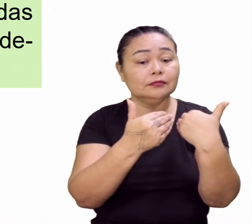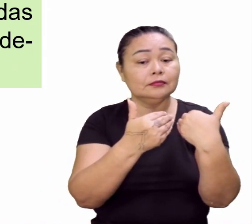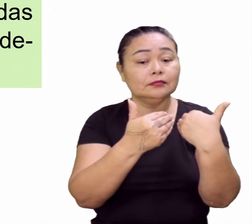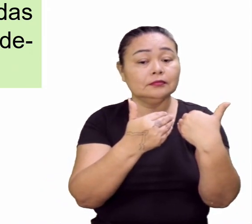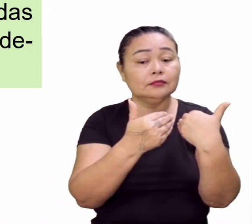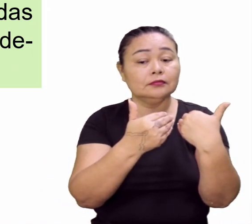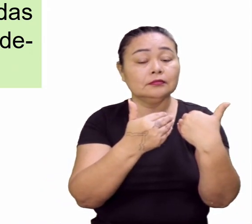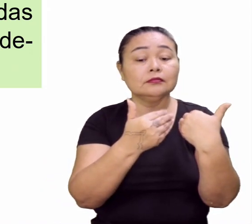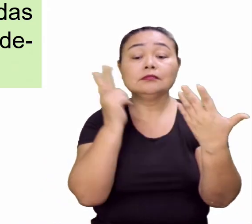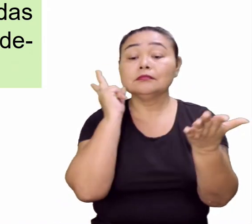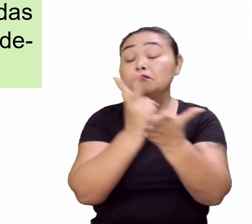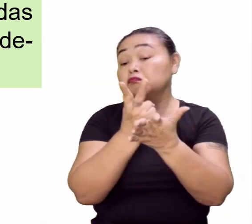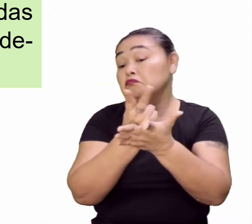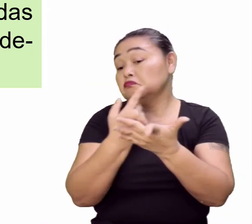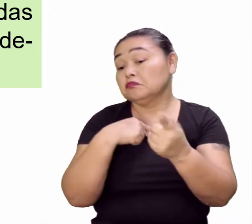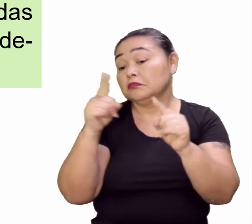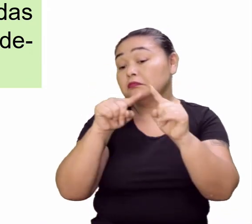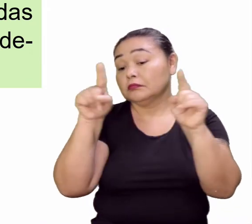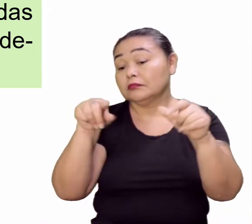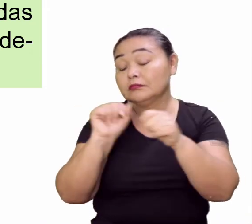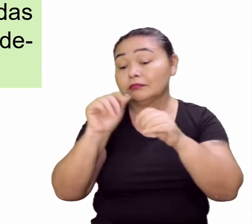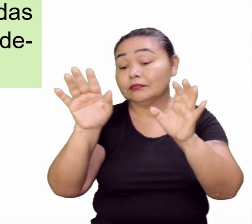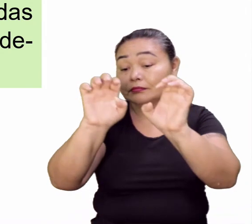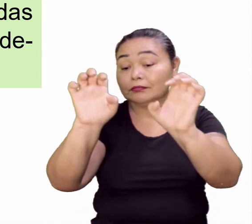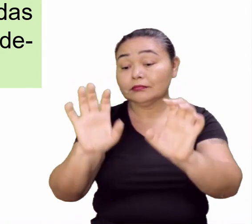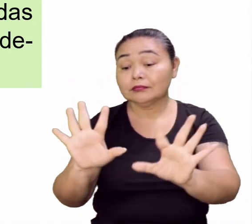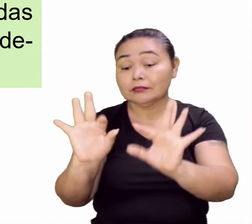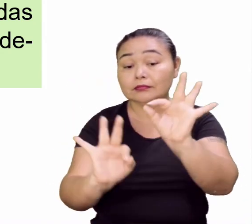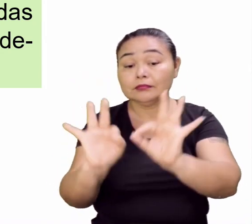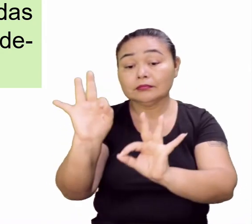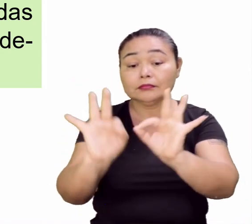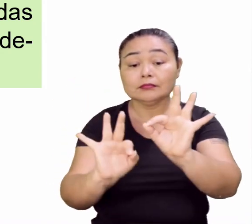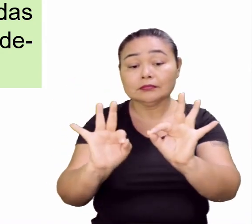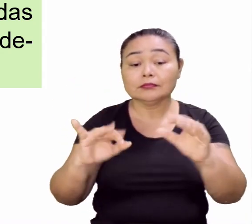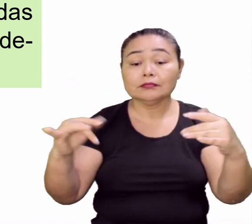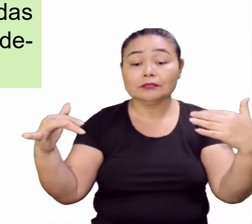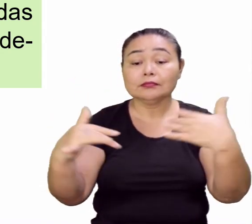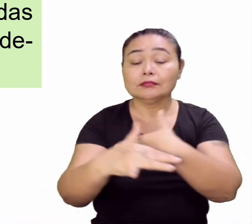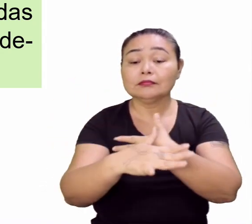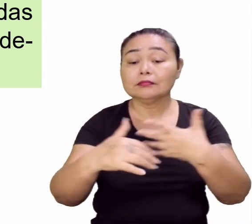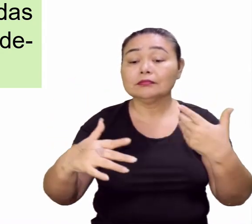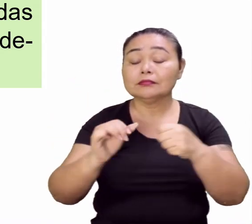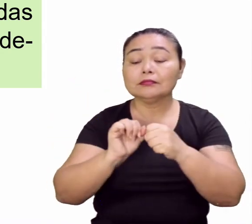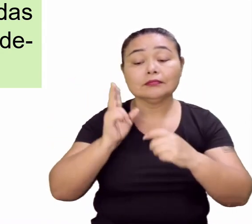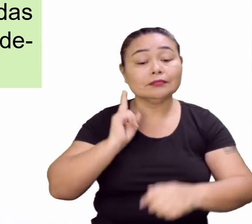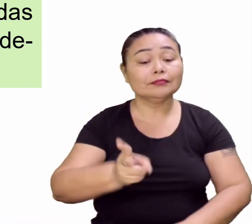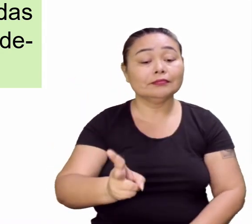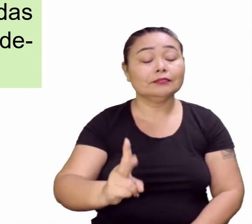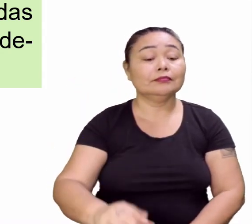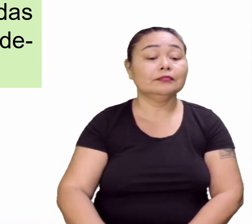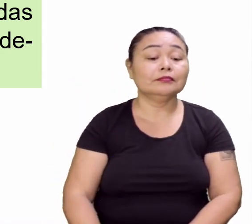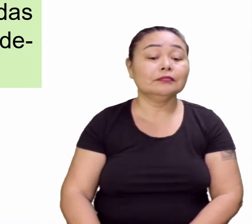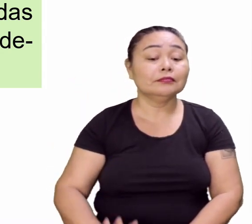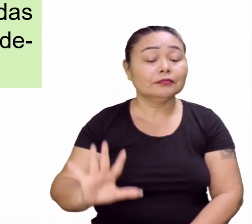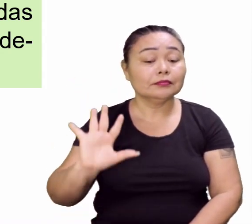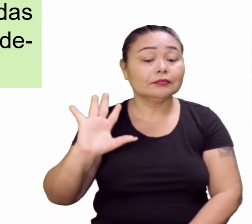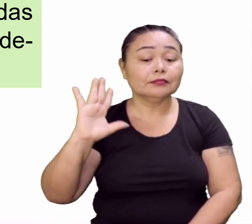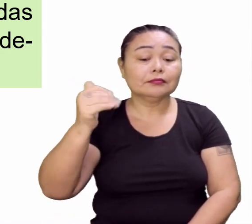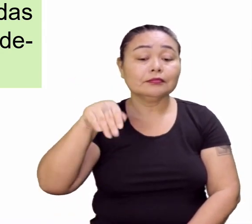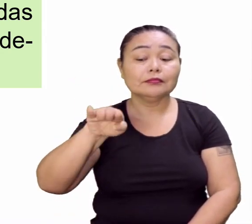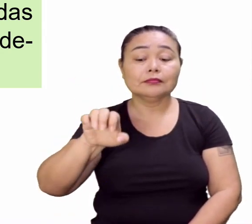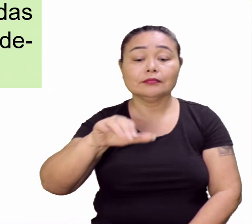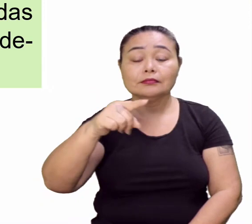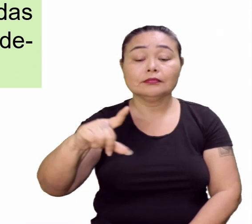de maneira conjunta os mesmos serviços de infraestrutura, formando uma malha urbana contínua. Então, o fenômeno